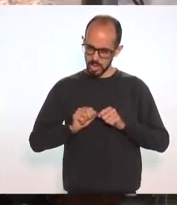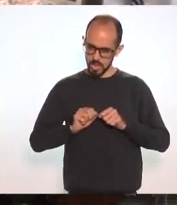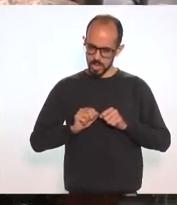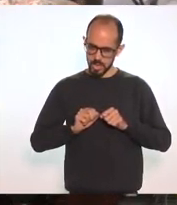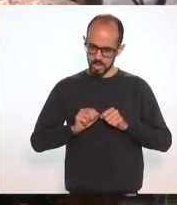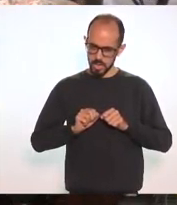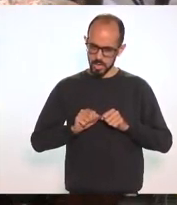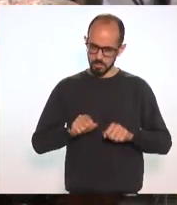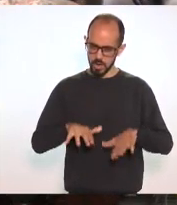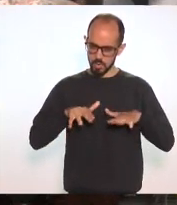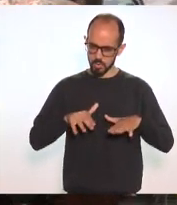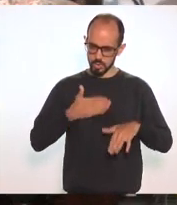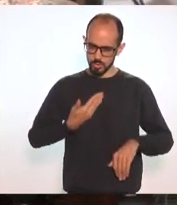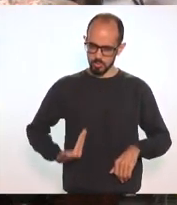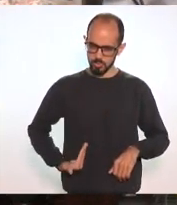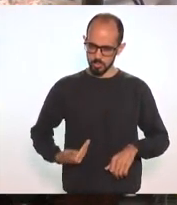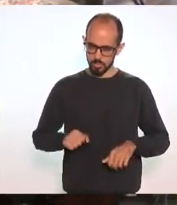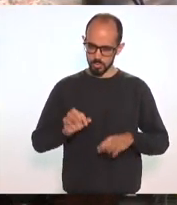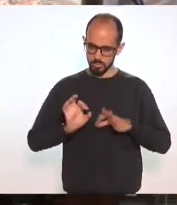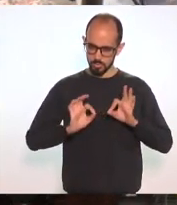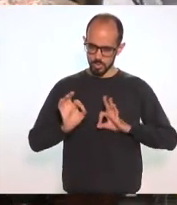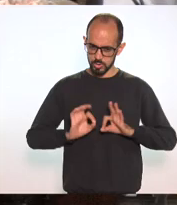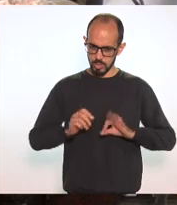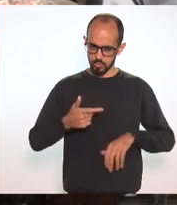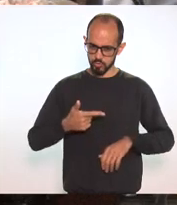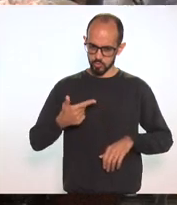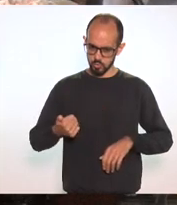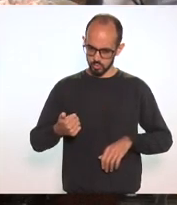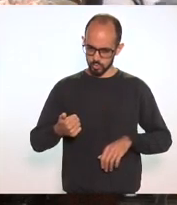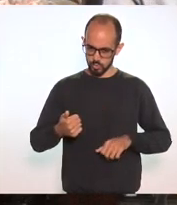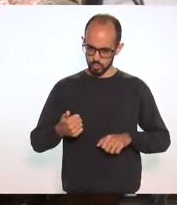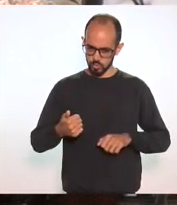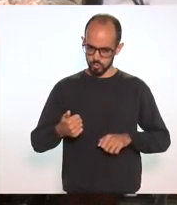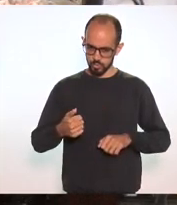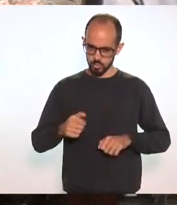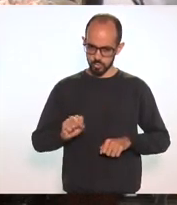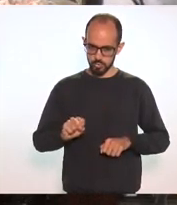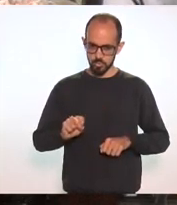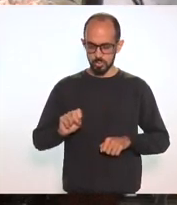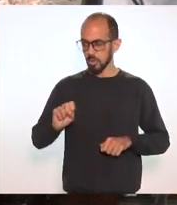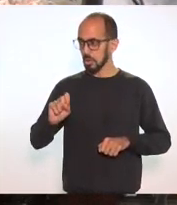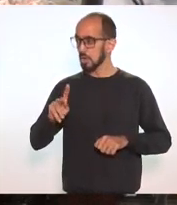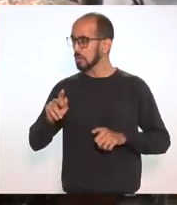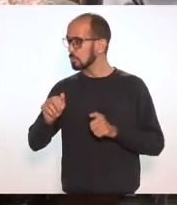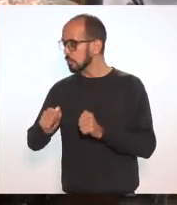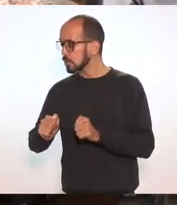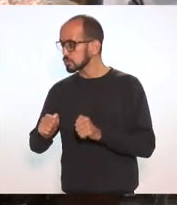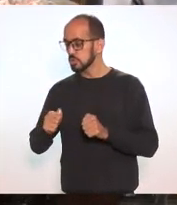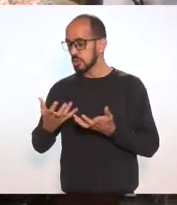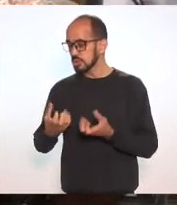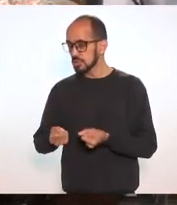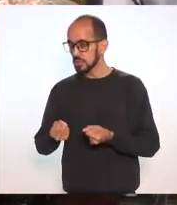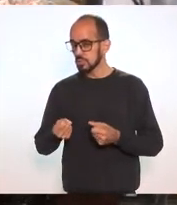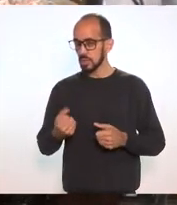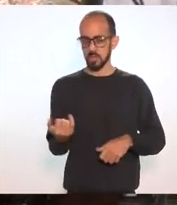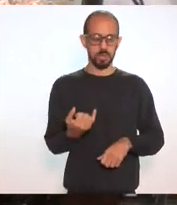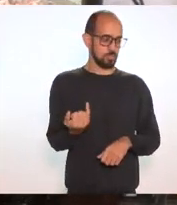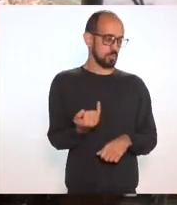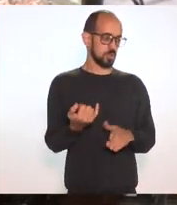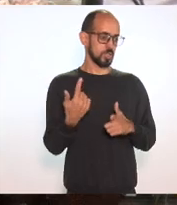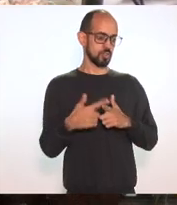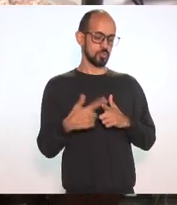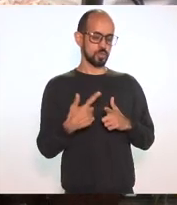uma audiência pública com o projeto 21. Pode deixar. Porque é importante. Então, lá no primeiro dia, no segundo